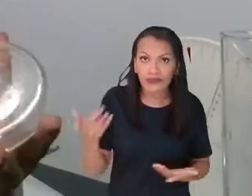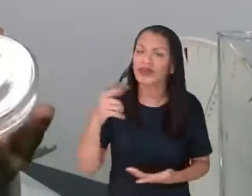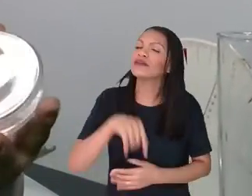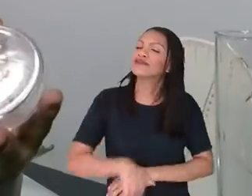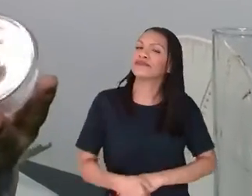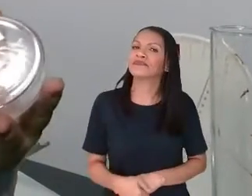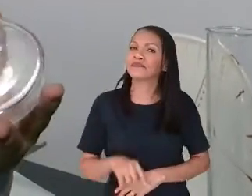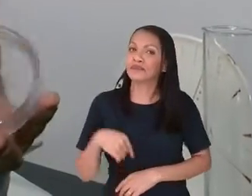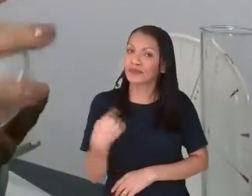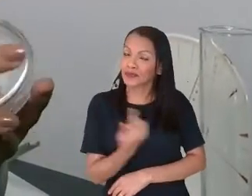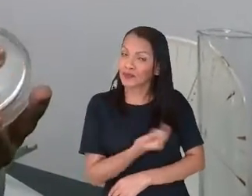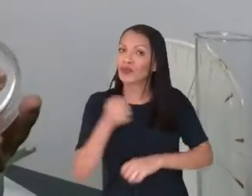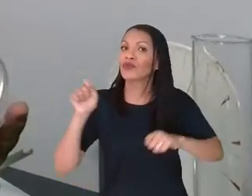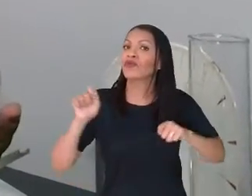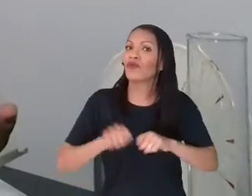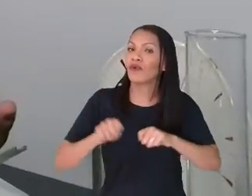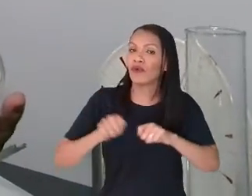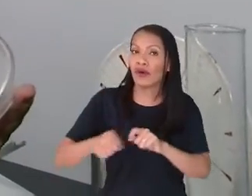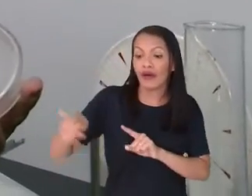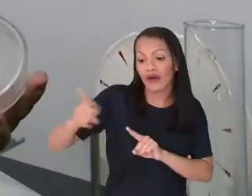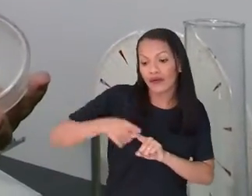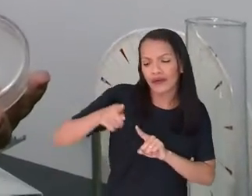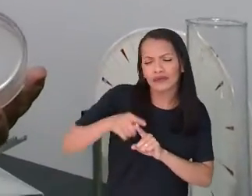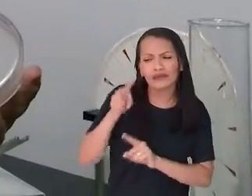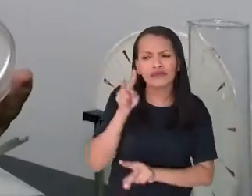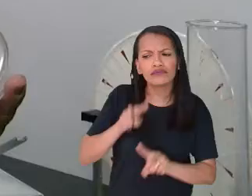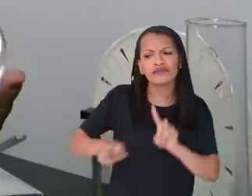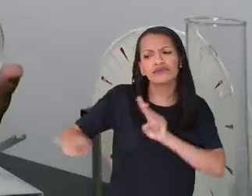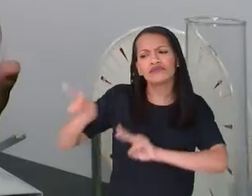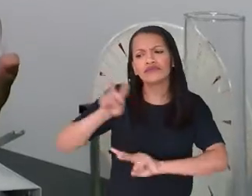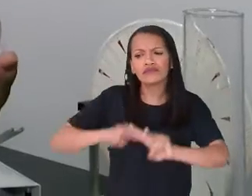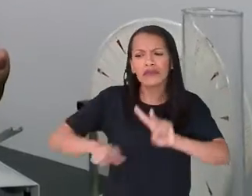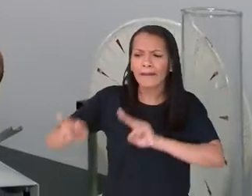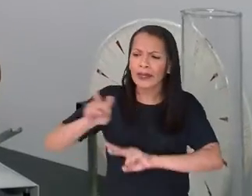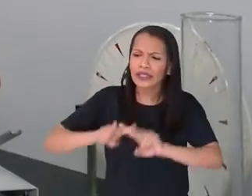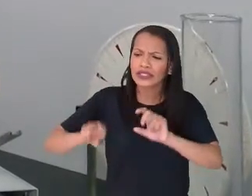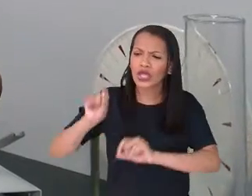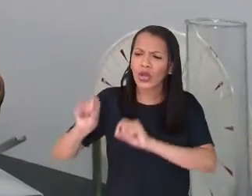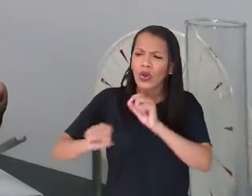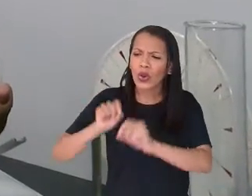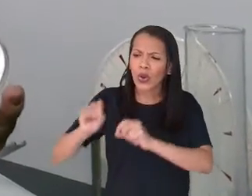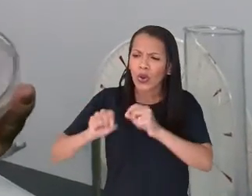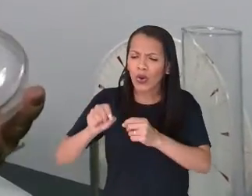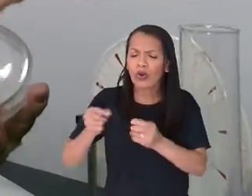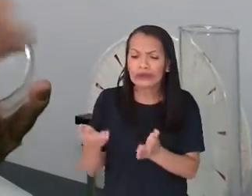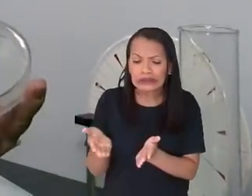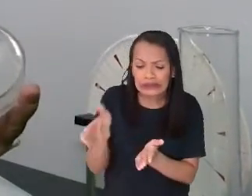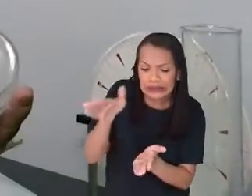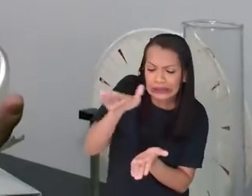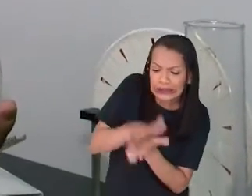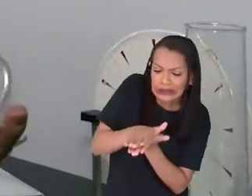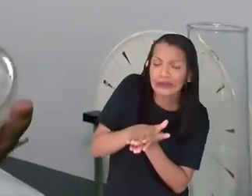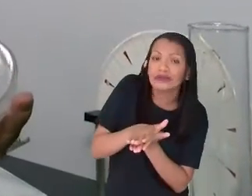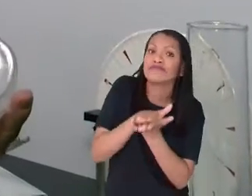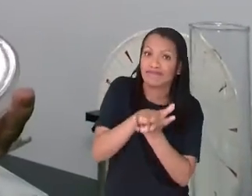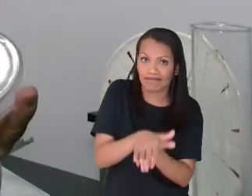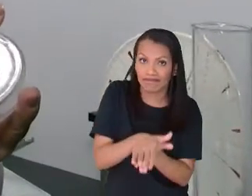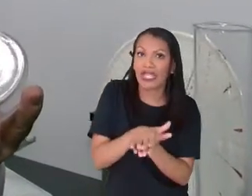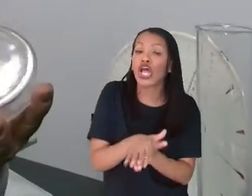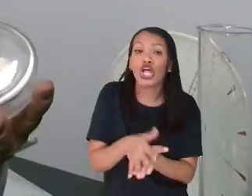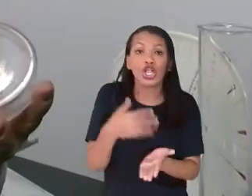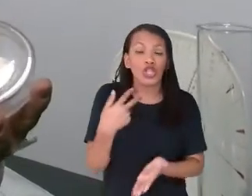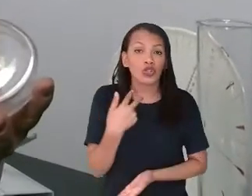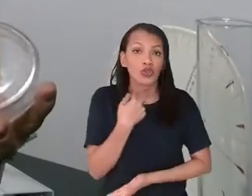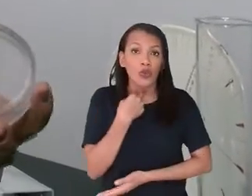formos fazer, né, um tipo de observação que a gente precisa deixar ele presinho aqui, sem a interferência do meio